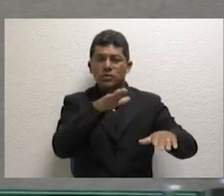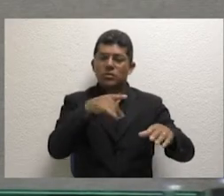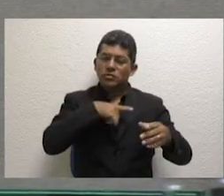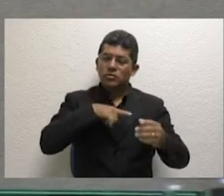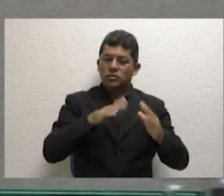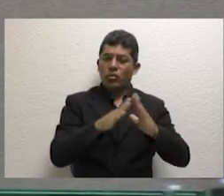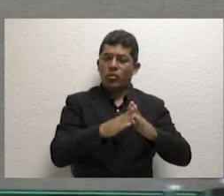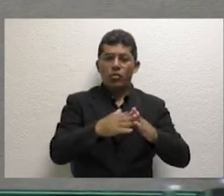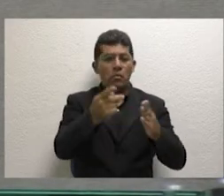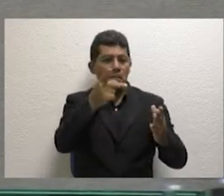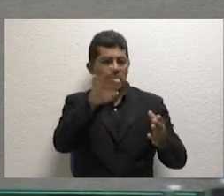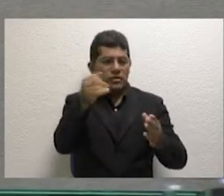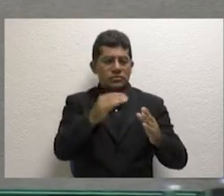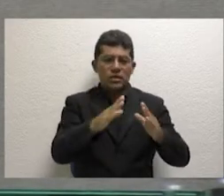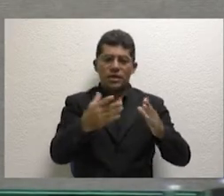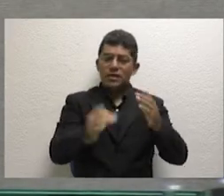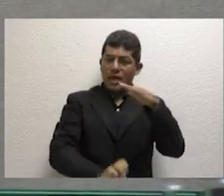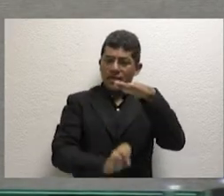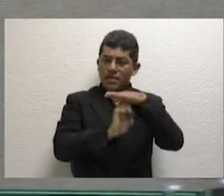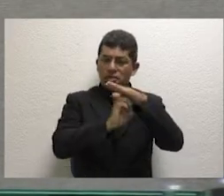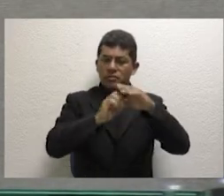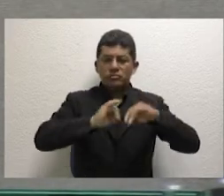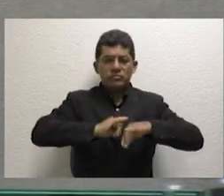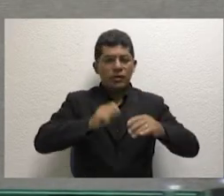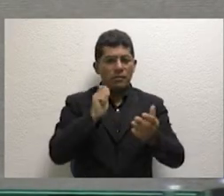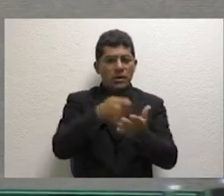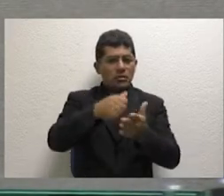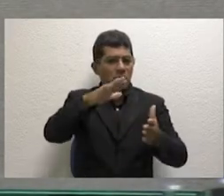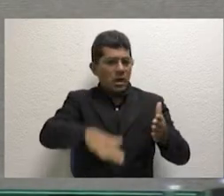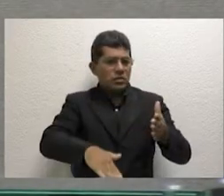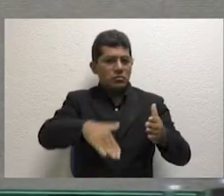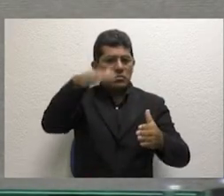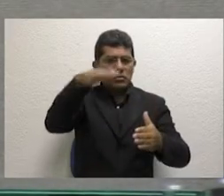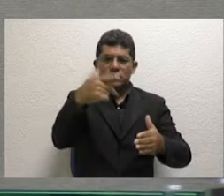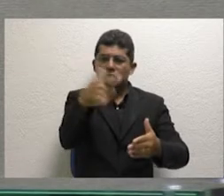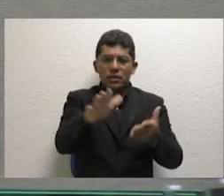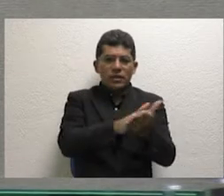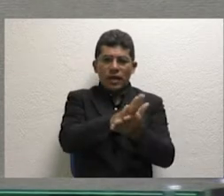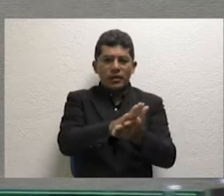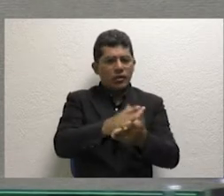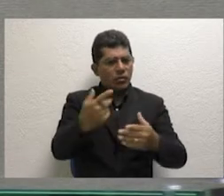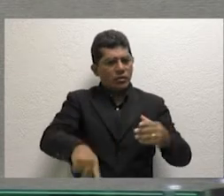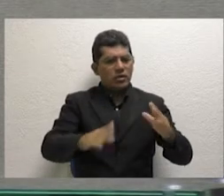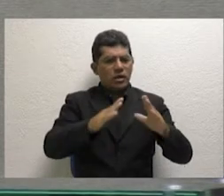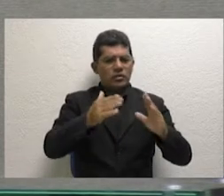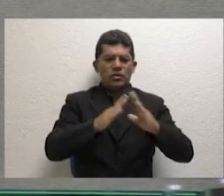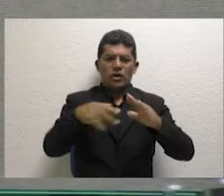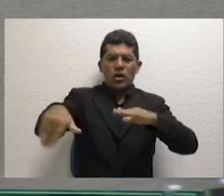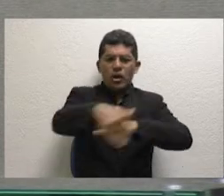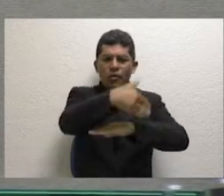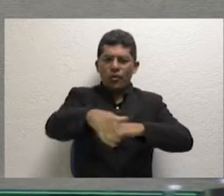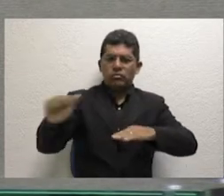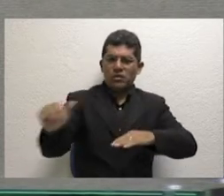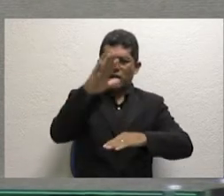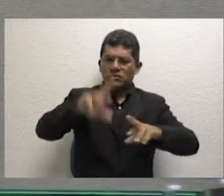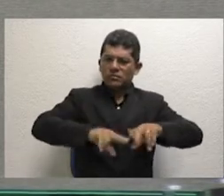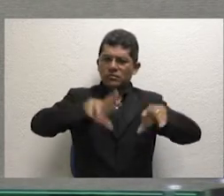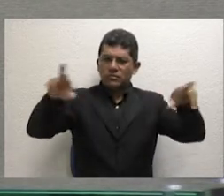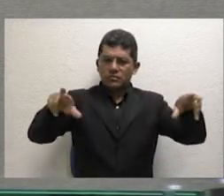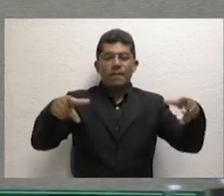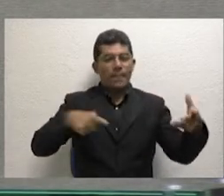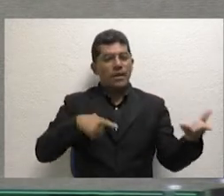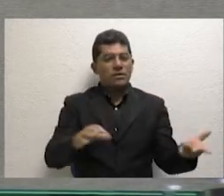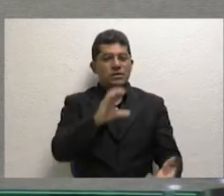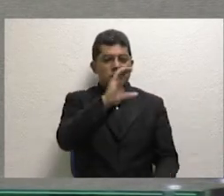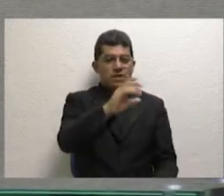distribuidora portanto nós vamos na ANP e vamos trazer muitos subsídios para a CPI dos combustíveis nós estamos